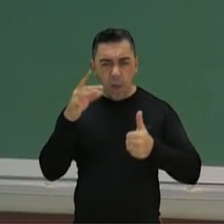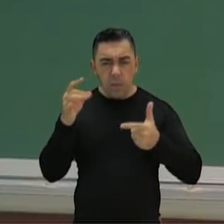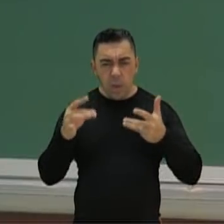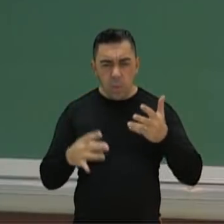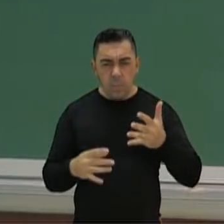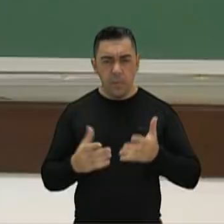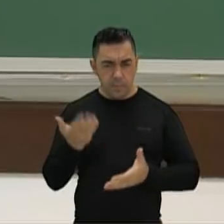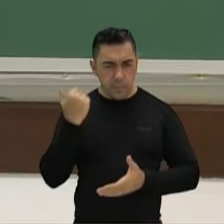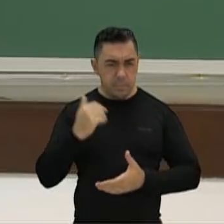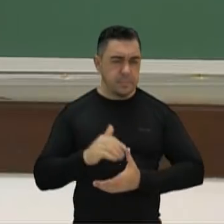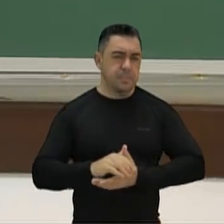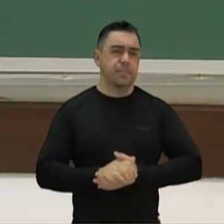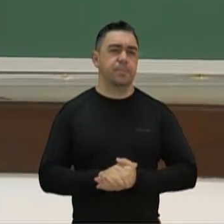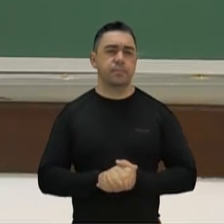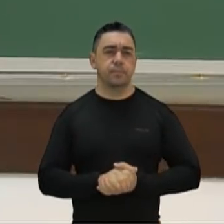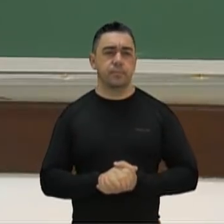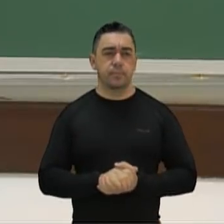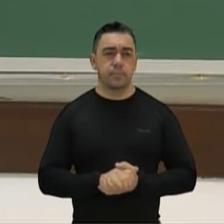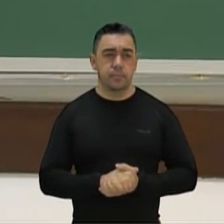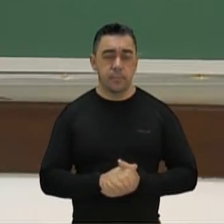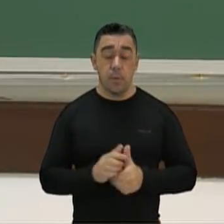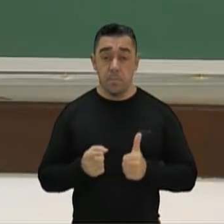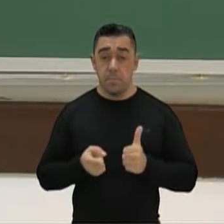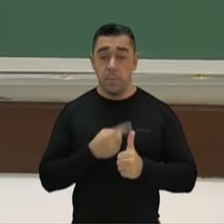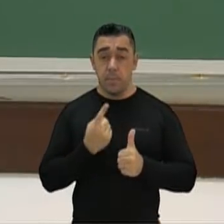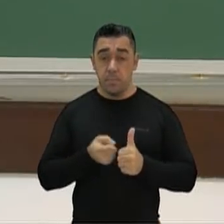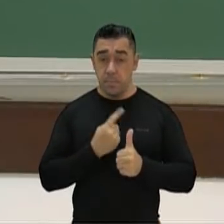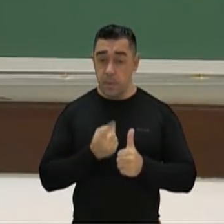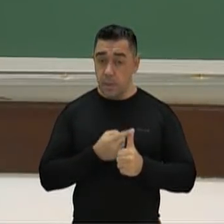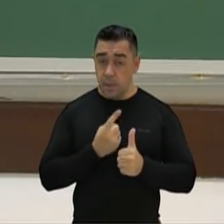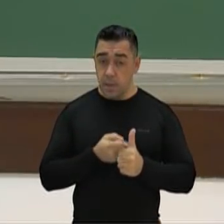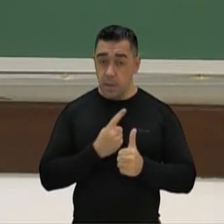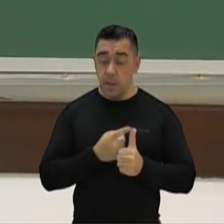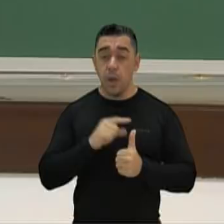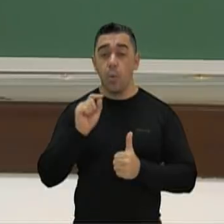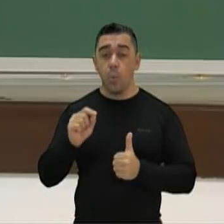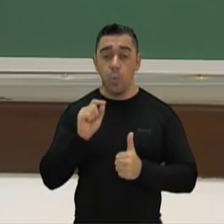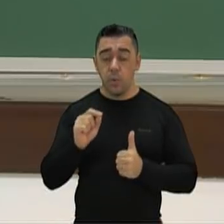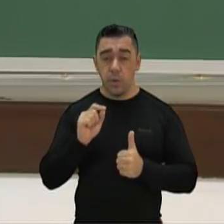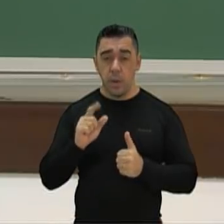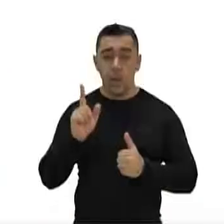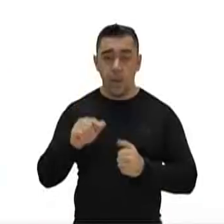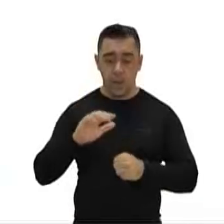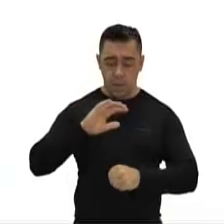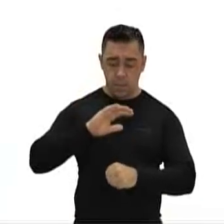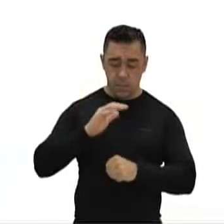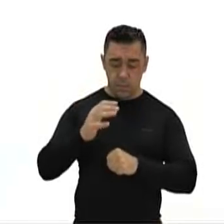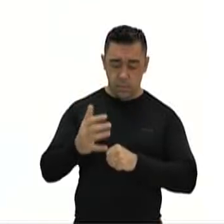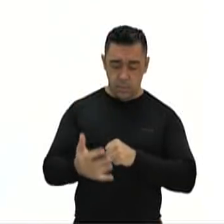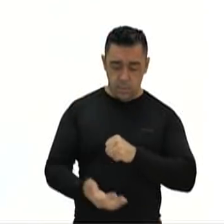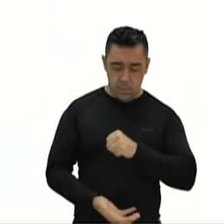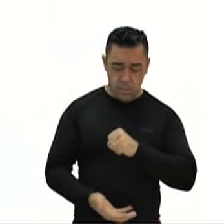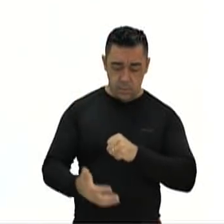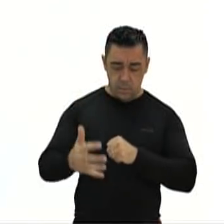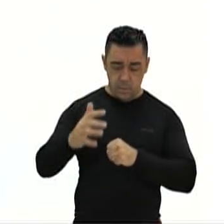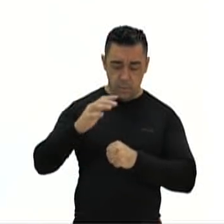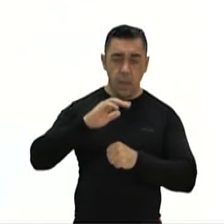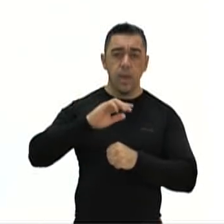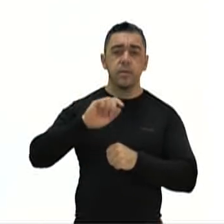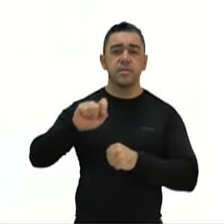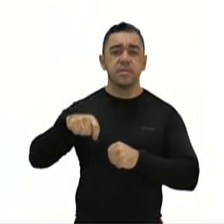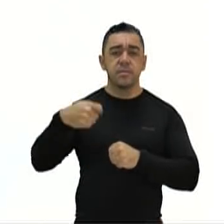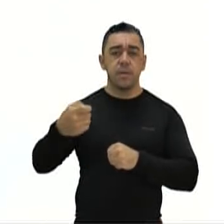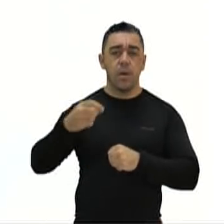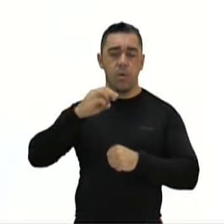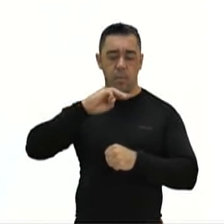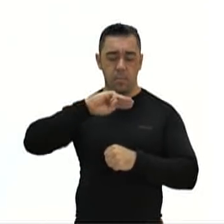uma. A primeira delas é justamente a membrana plasmática. É a estrutura que reveste, que